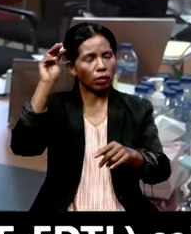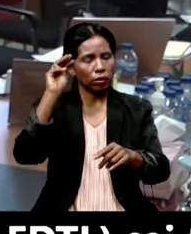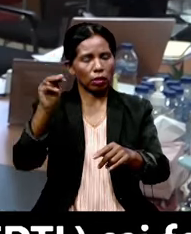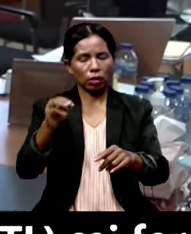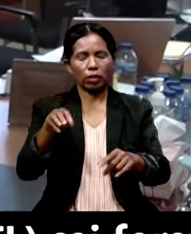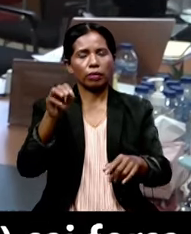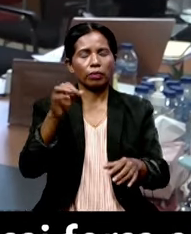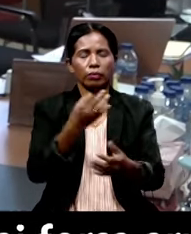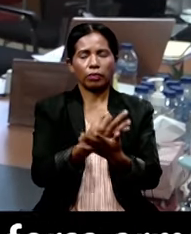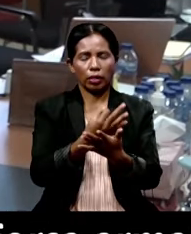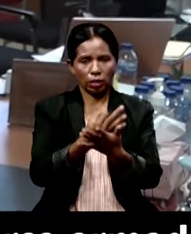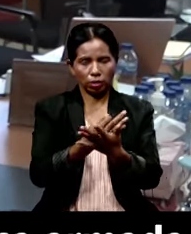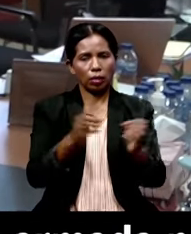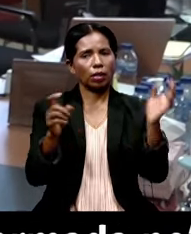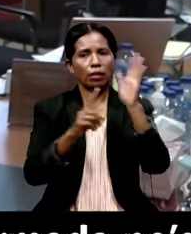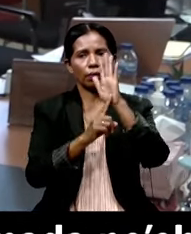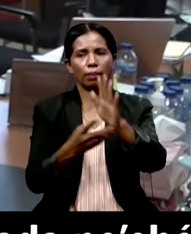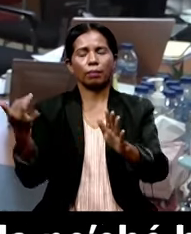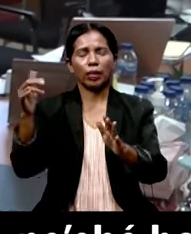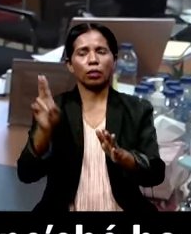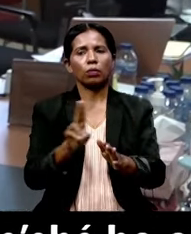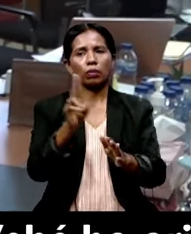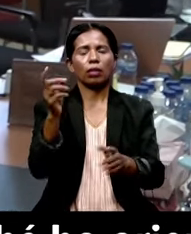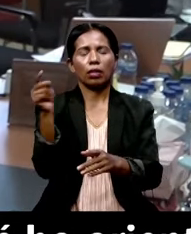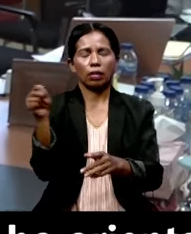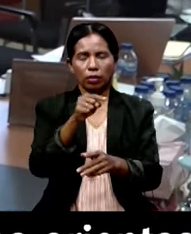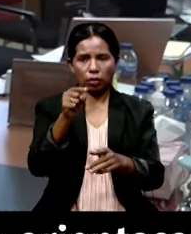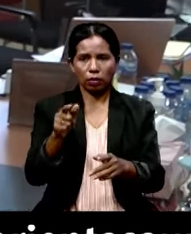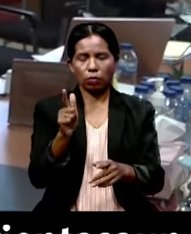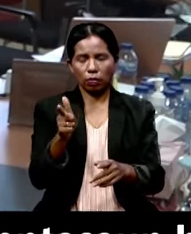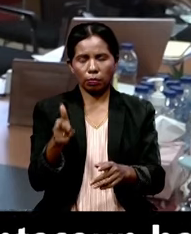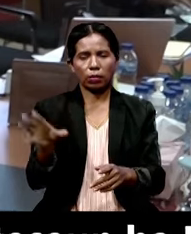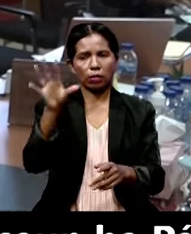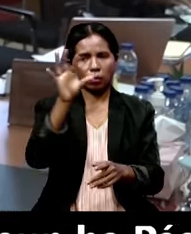para o sistema. Na realidade, se iram em execução, a 15 anos, 29%.